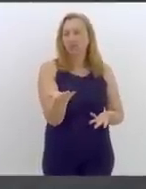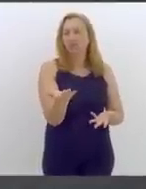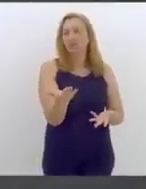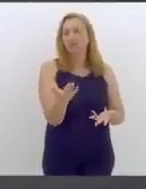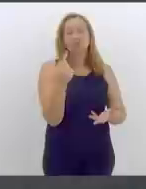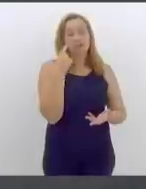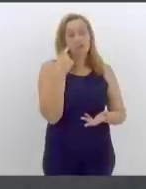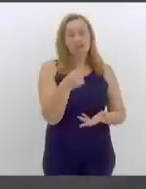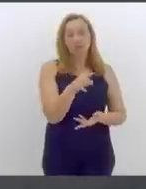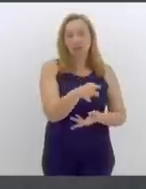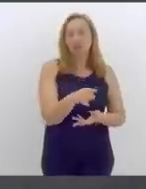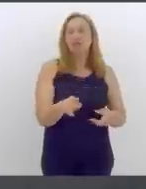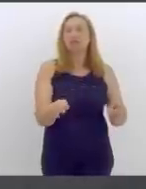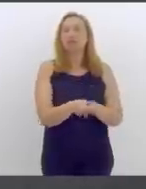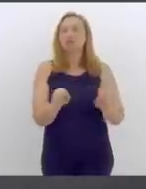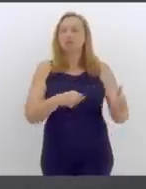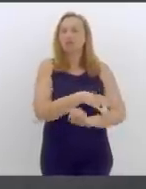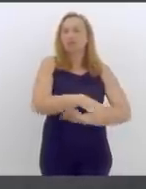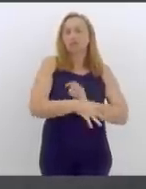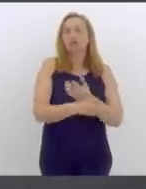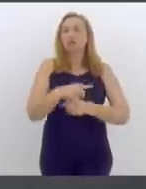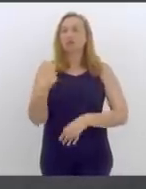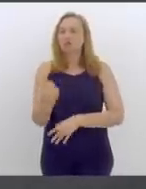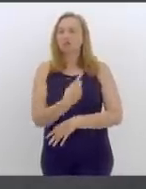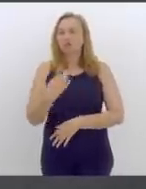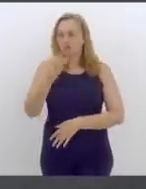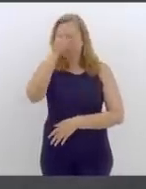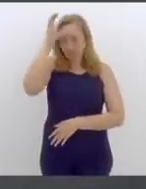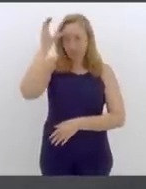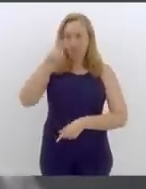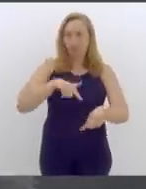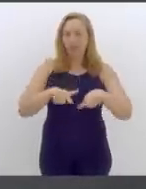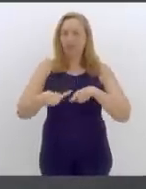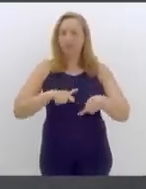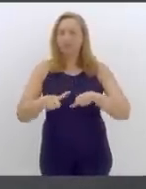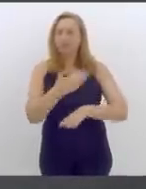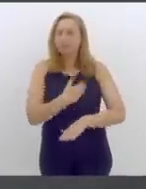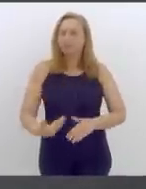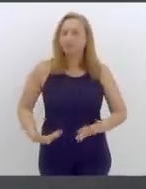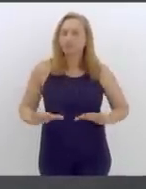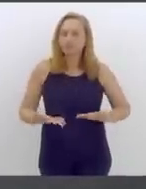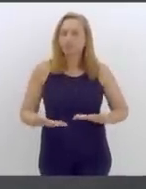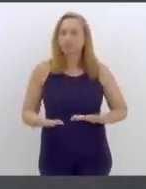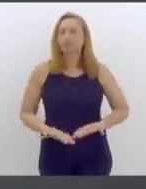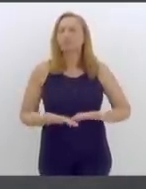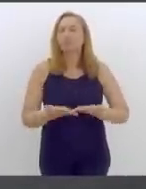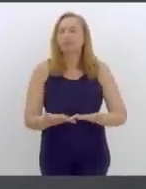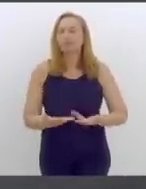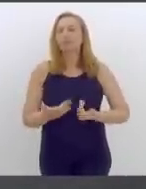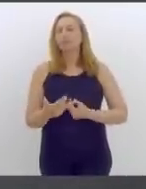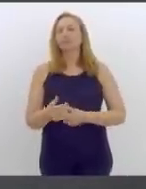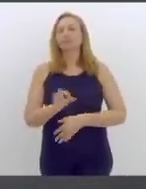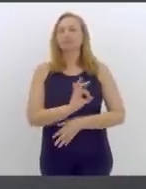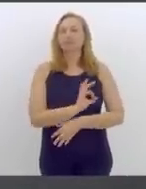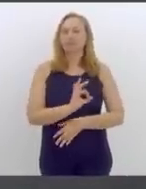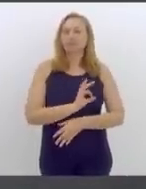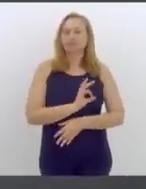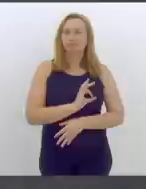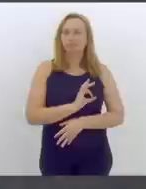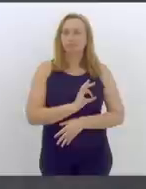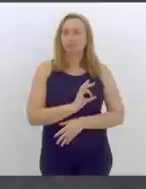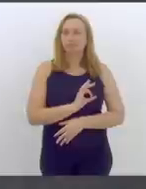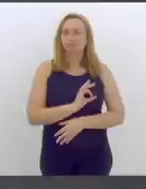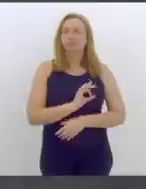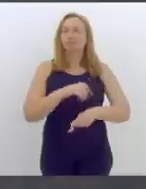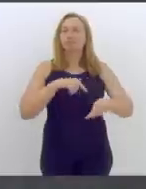e nós somos clientes do nosso serviço público que a gente oferece você imagina o policial que tava mais escala escrota